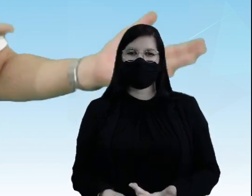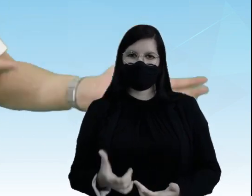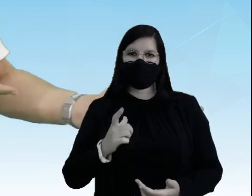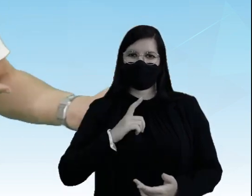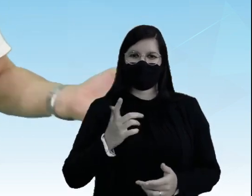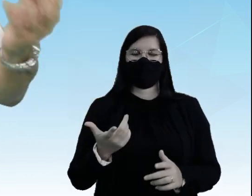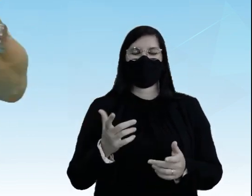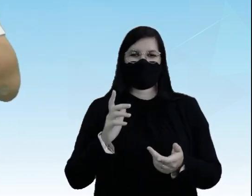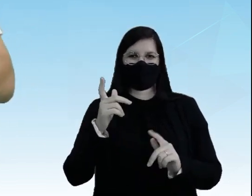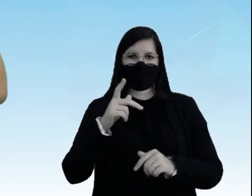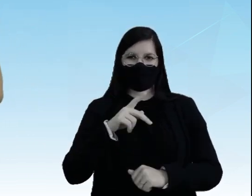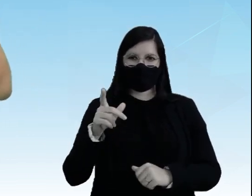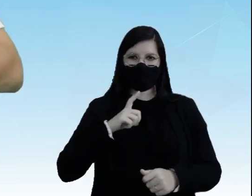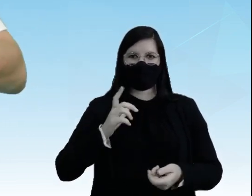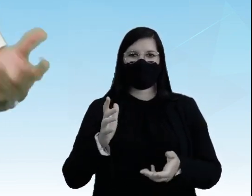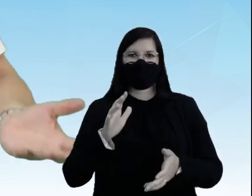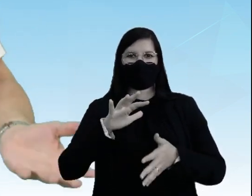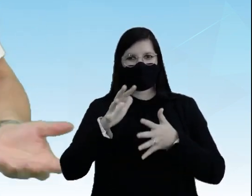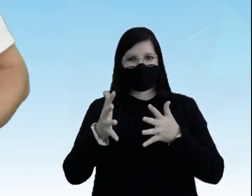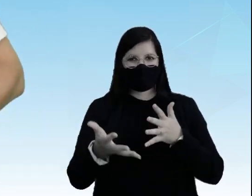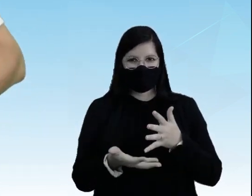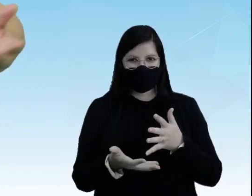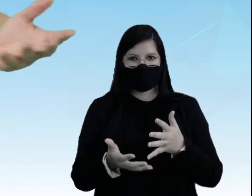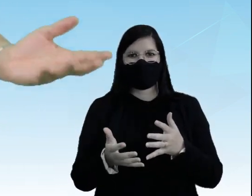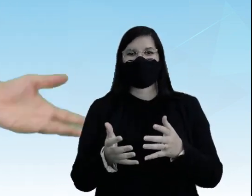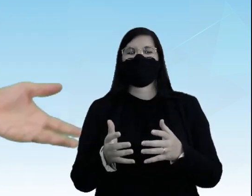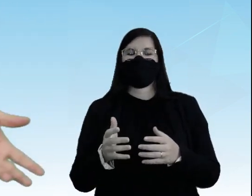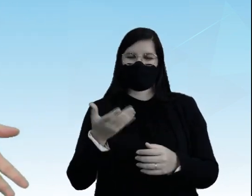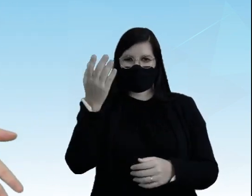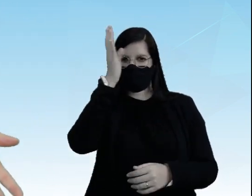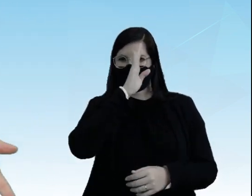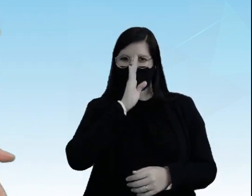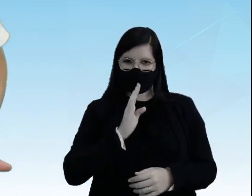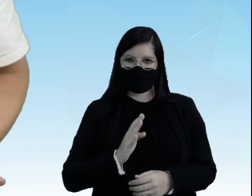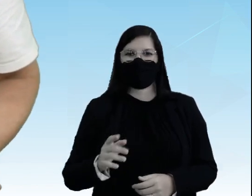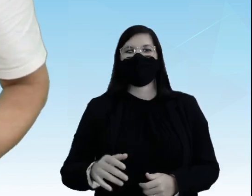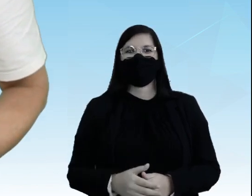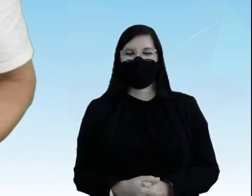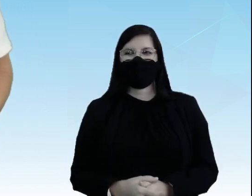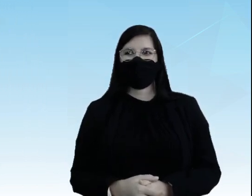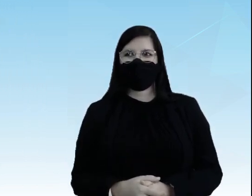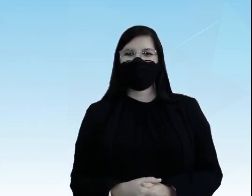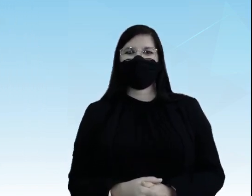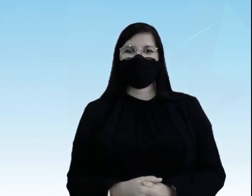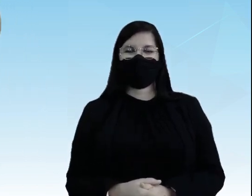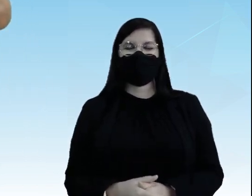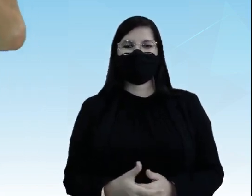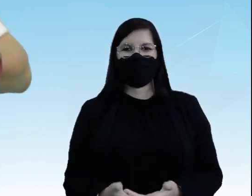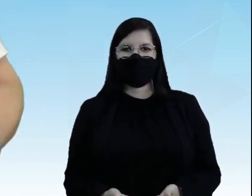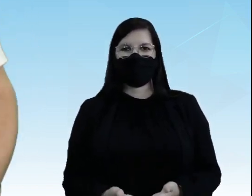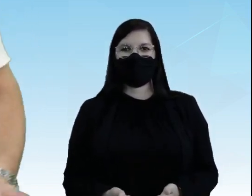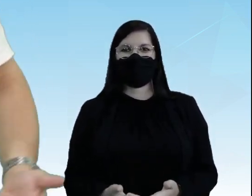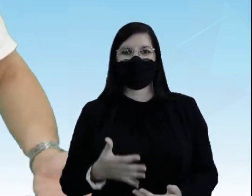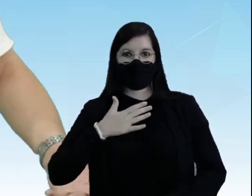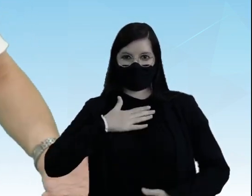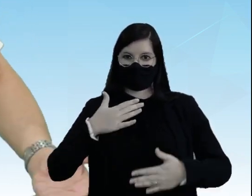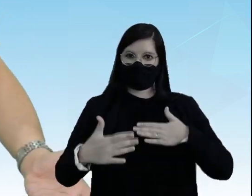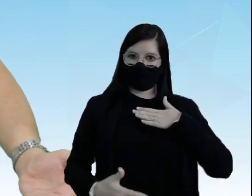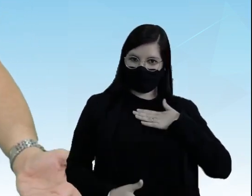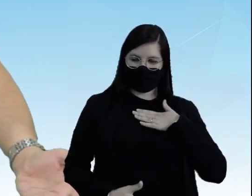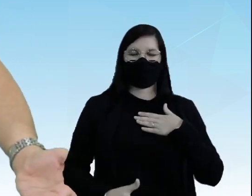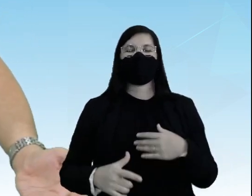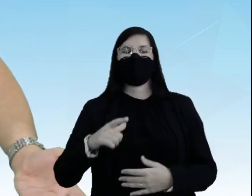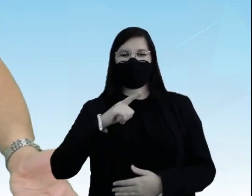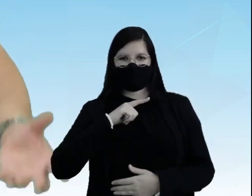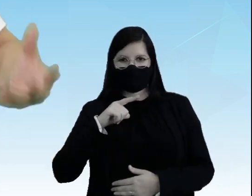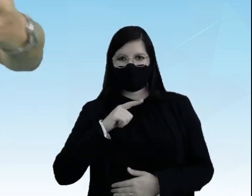caso da professora, ela está usando Libras, né, que é a língua brasileira de sinais, certo? Mas no corpo nós também